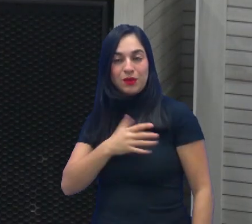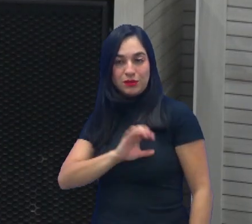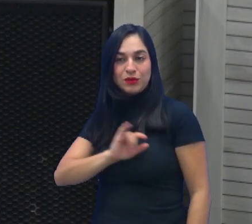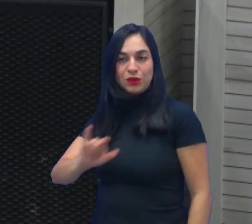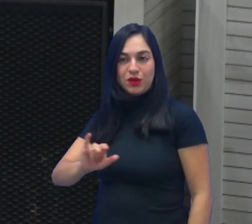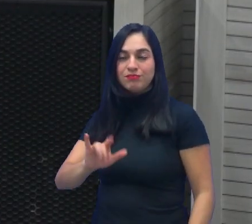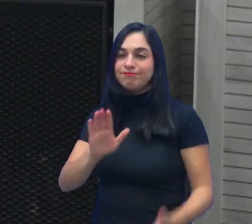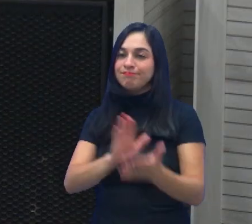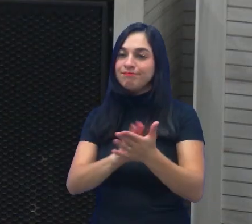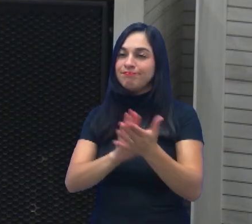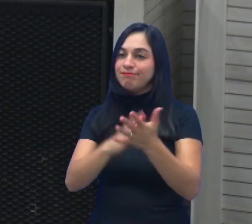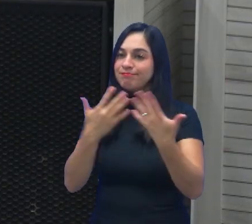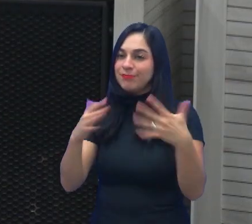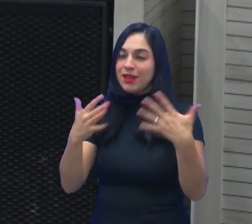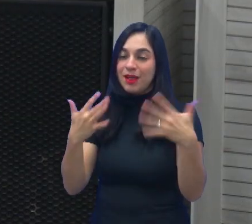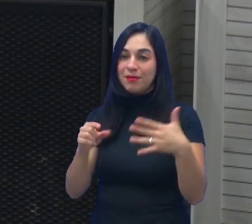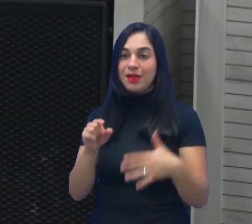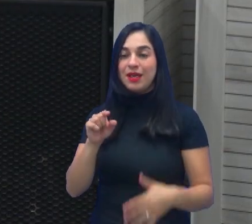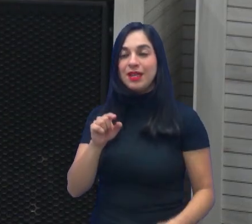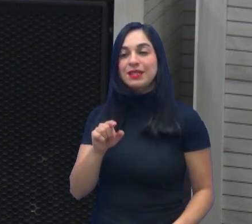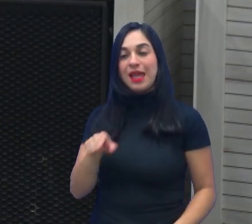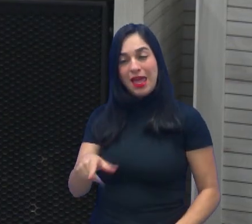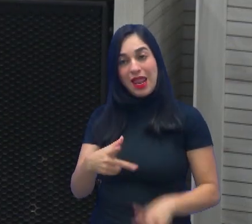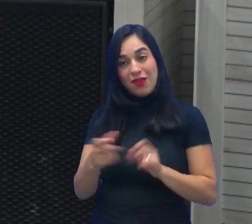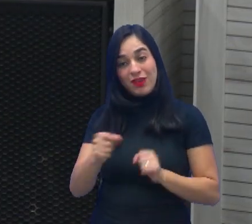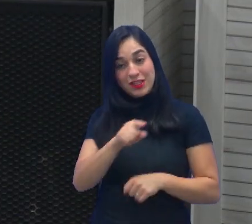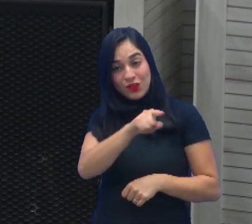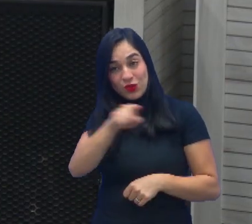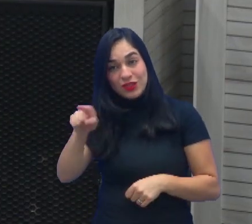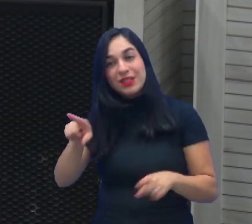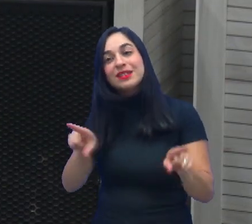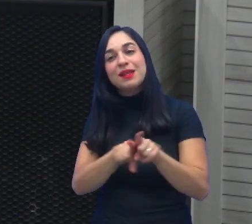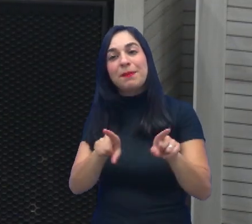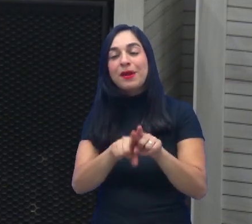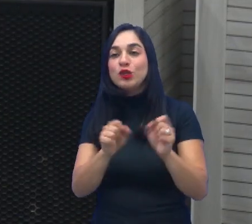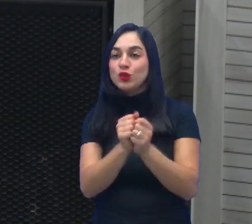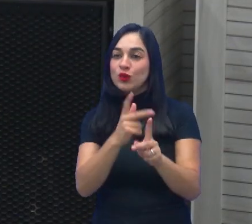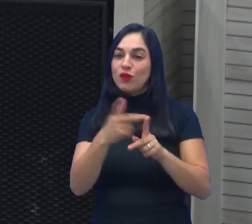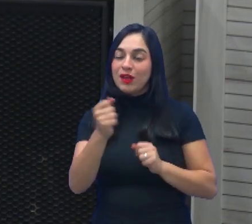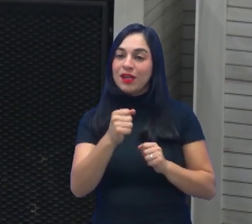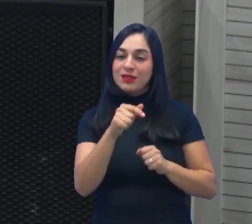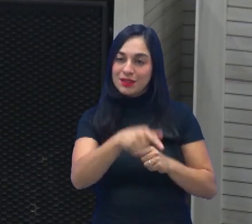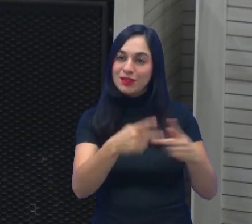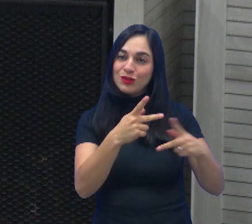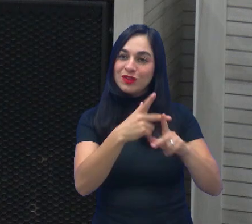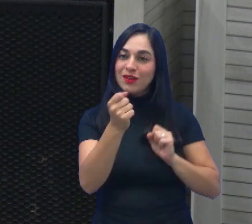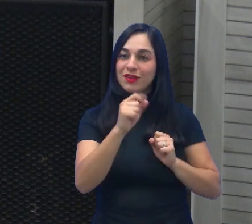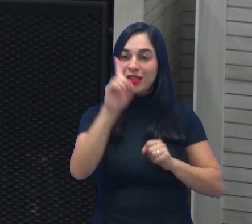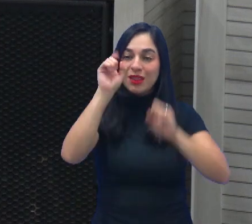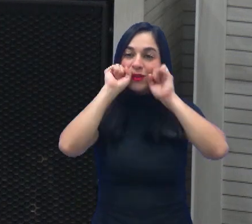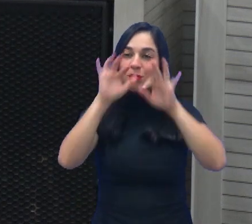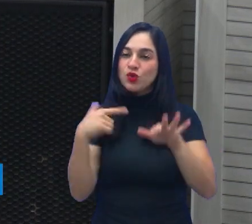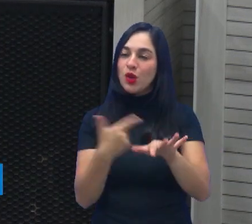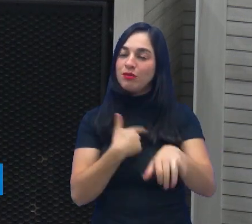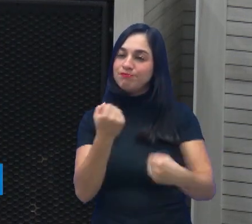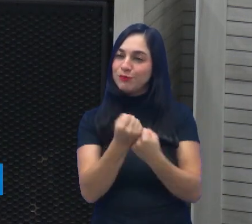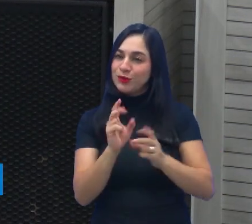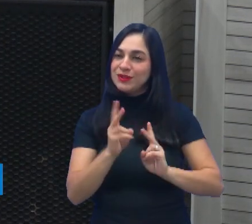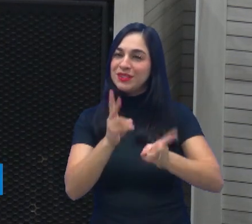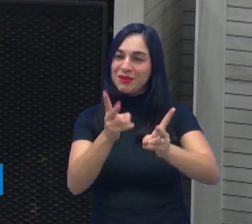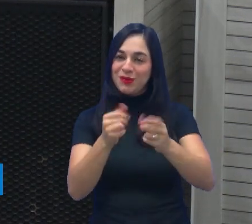por fazer parte disso, a vitória também é de vocês, a vitória é nossa, São José, Deus abençoe muito e conta sempre com a gente, com essa casa aqui, tá